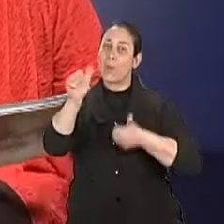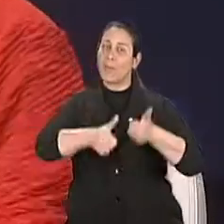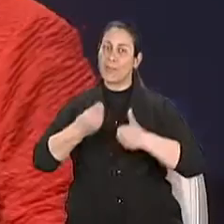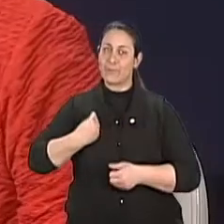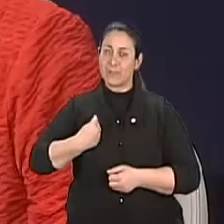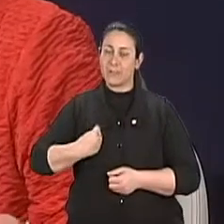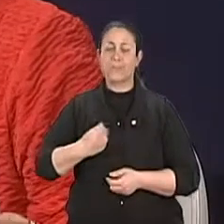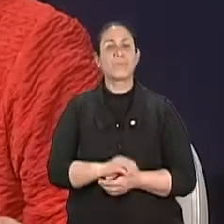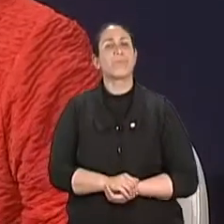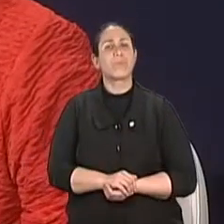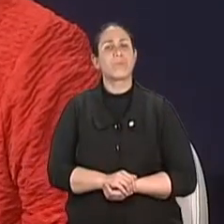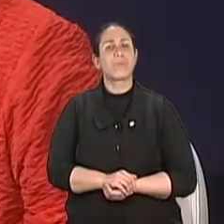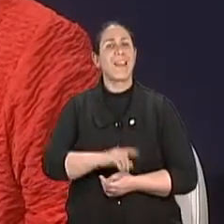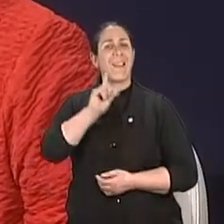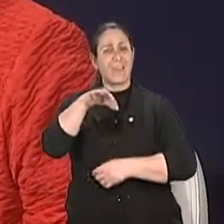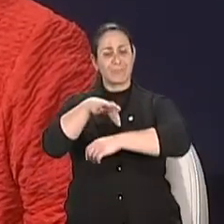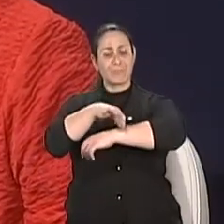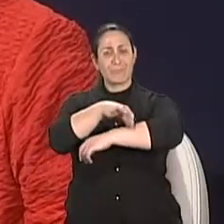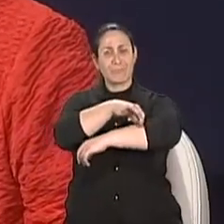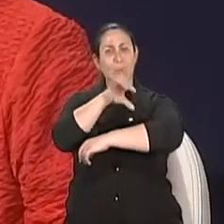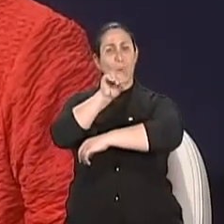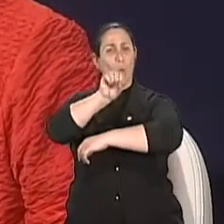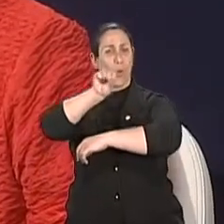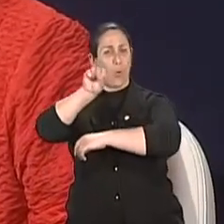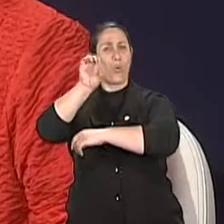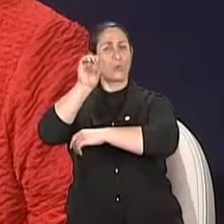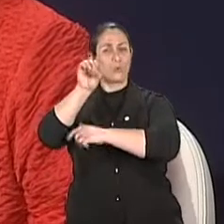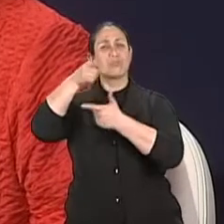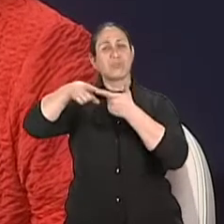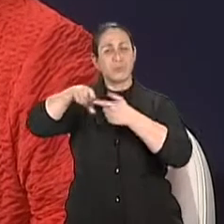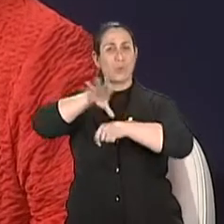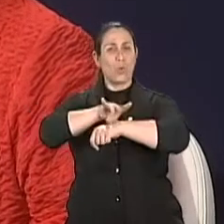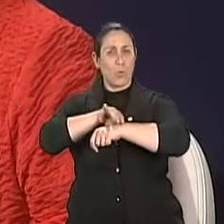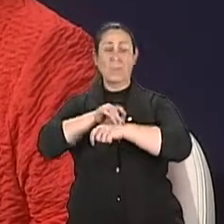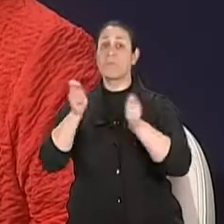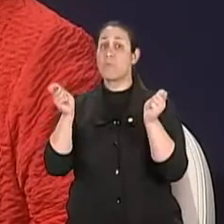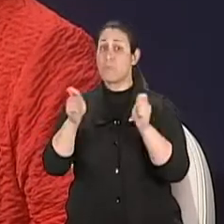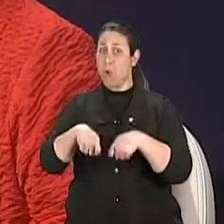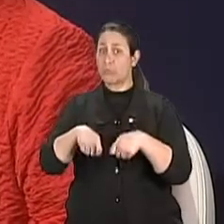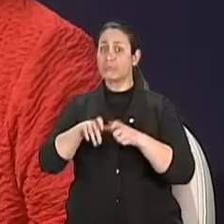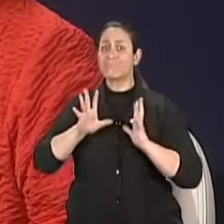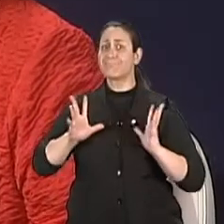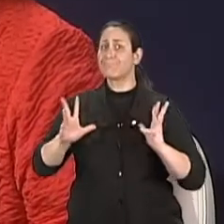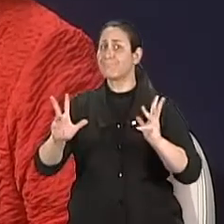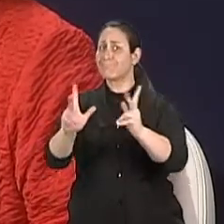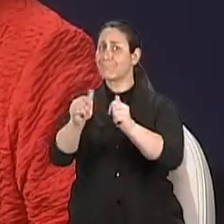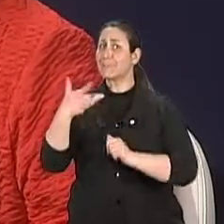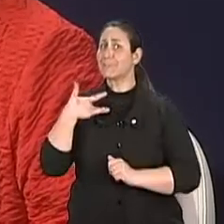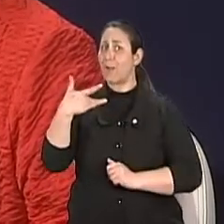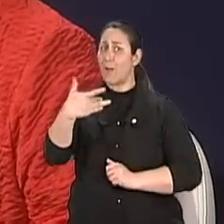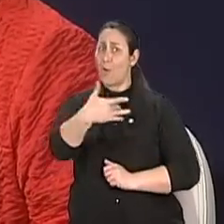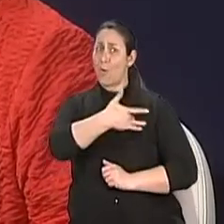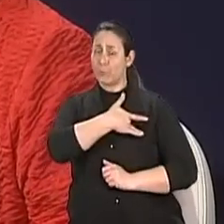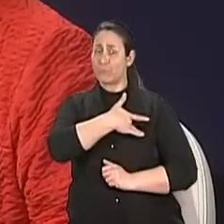atentos. A osteoporose pode ser considerada um grave problema de saúde pública. Temos mais